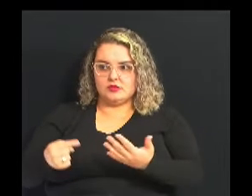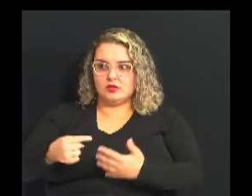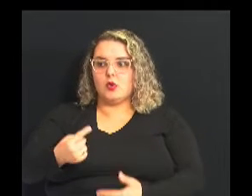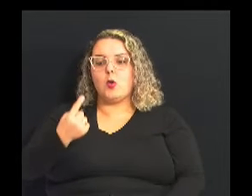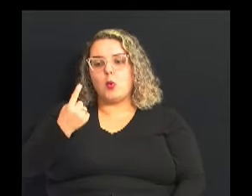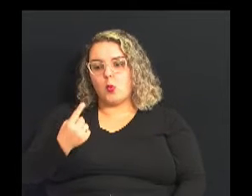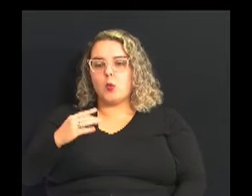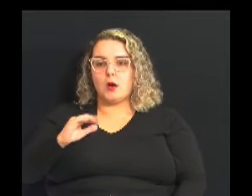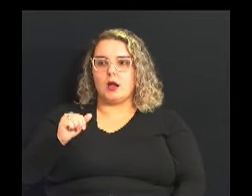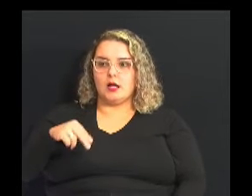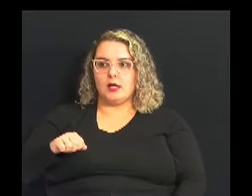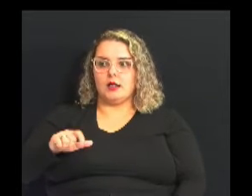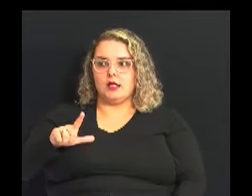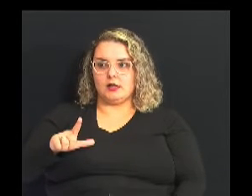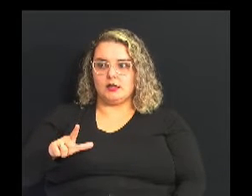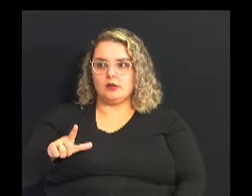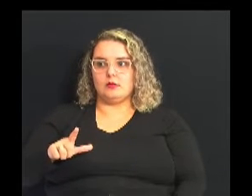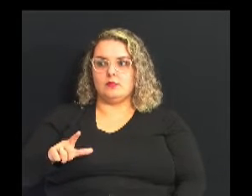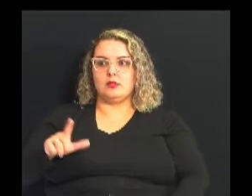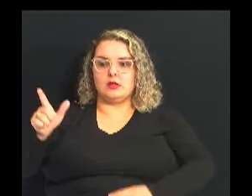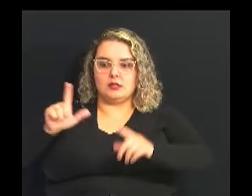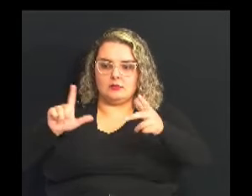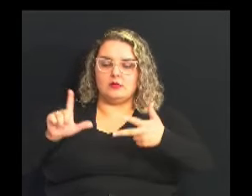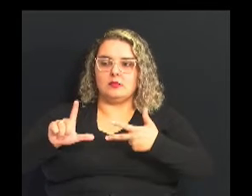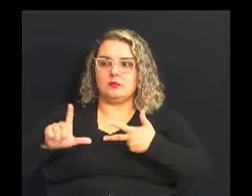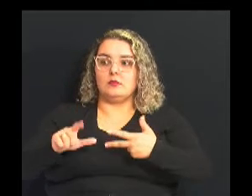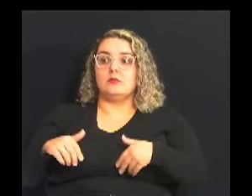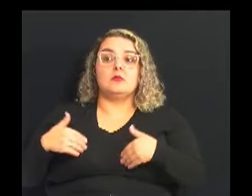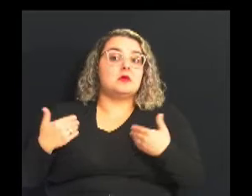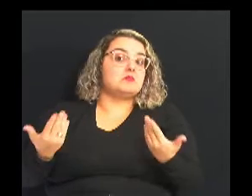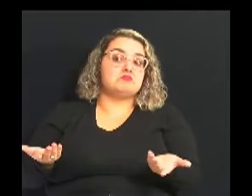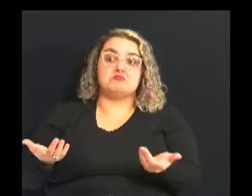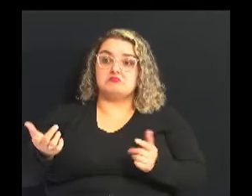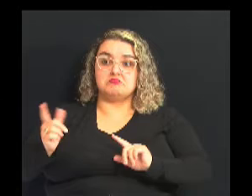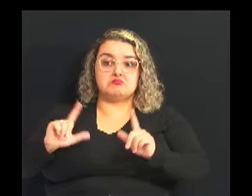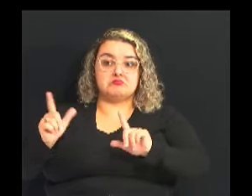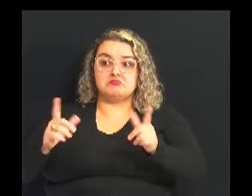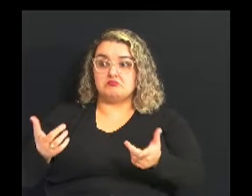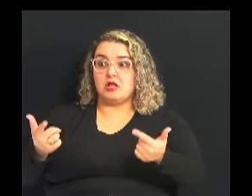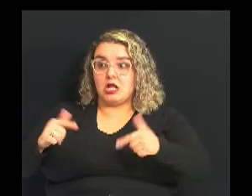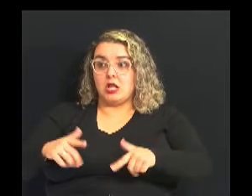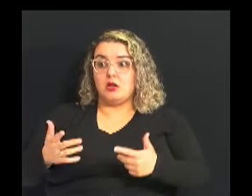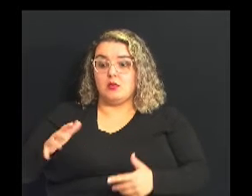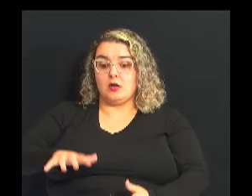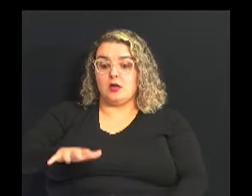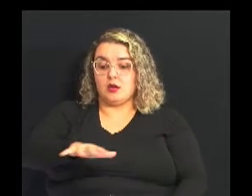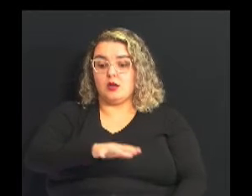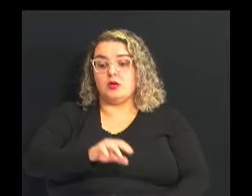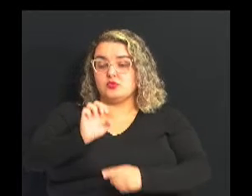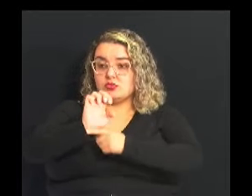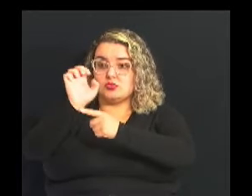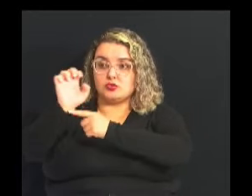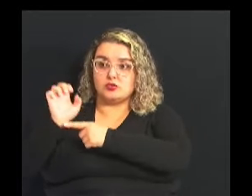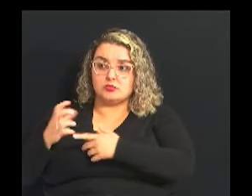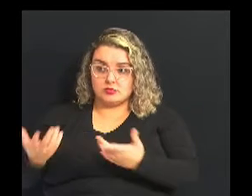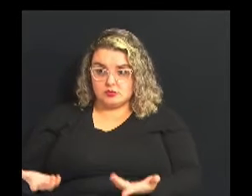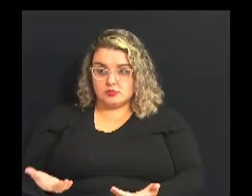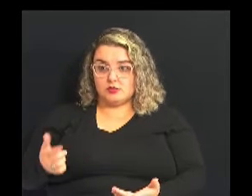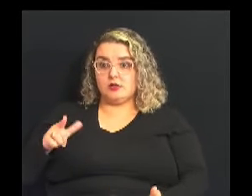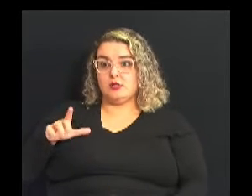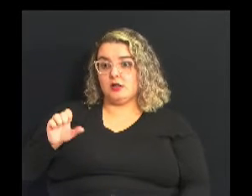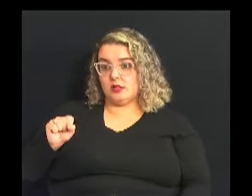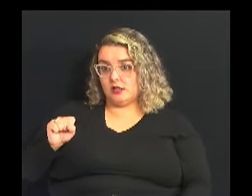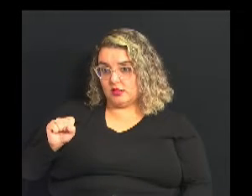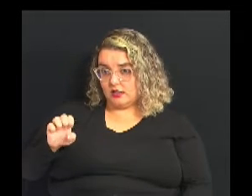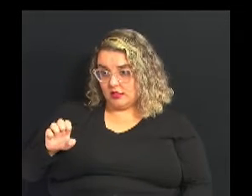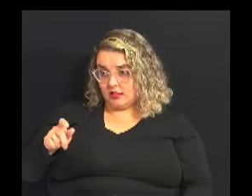para a TV legislativa, mas não especificava qual TV que era, se era uma TV local, regional, estadual. Então, a Alesp tinha esse